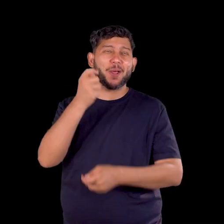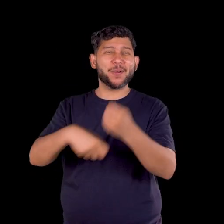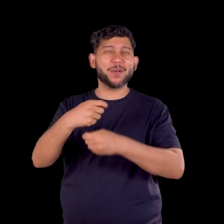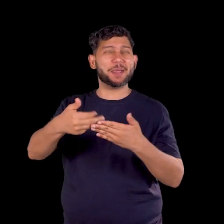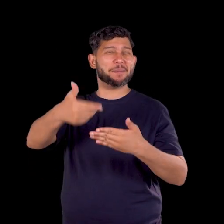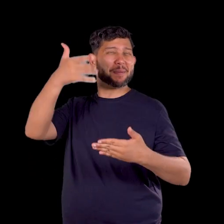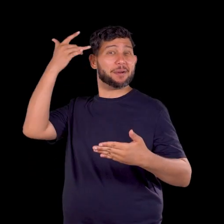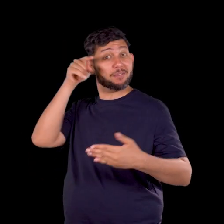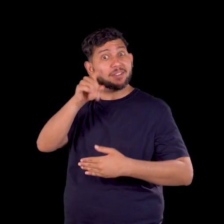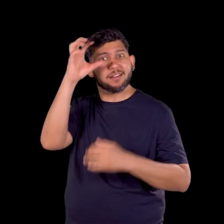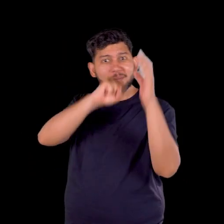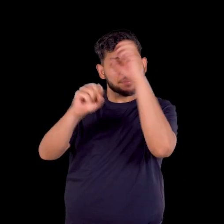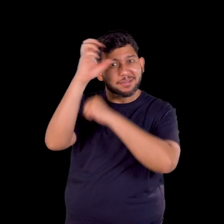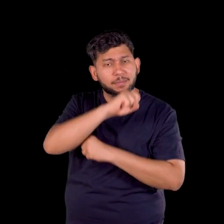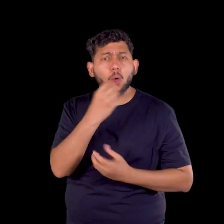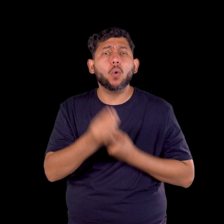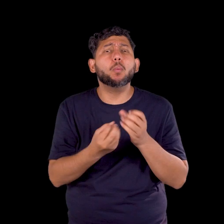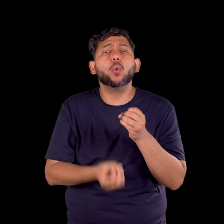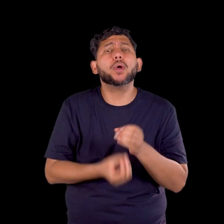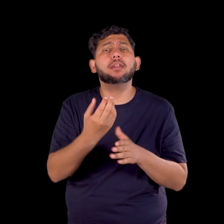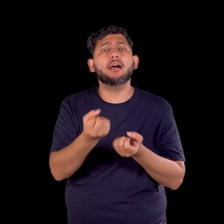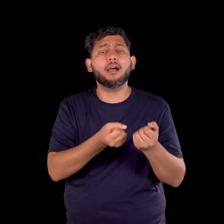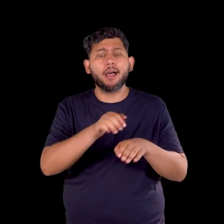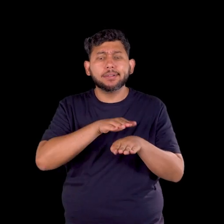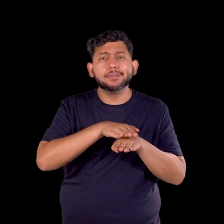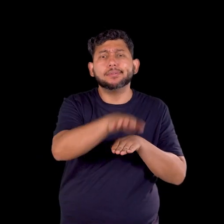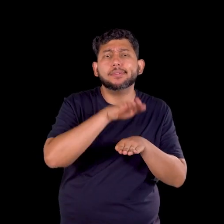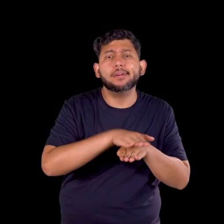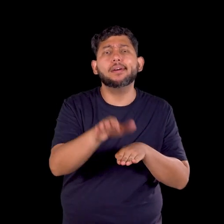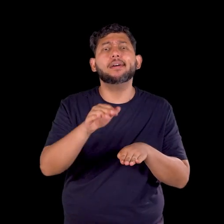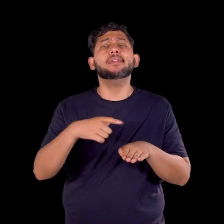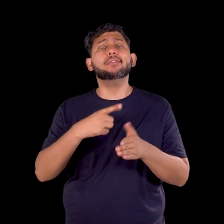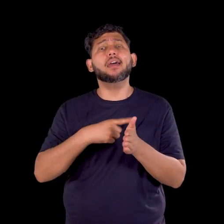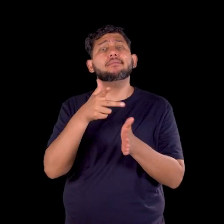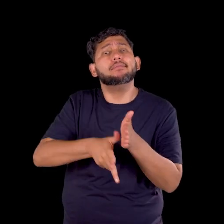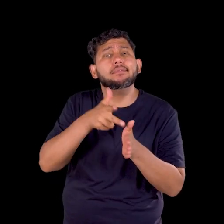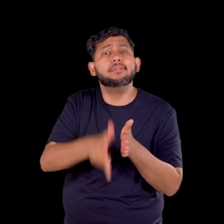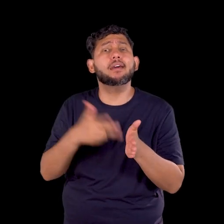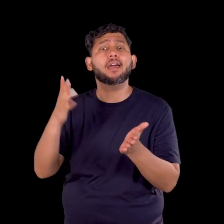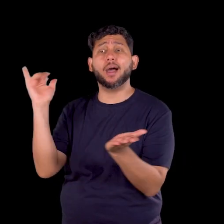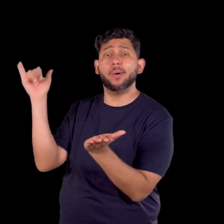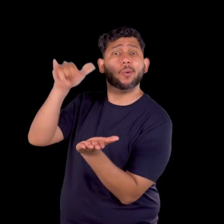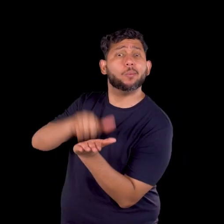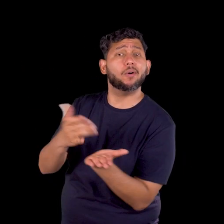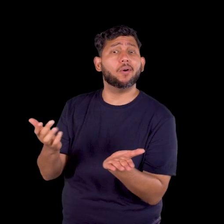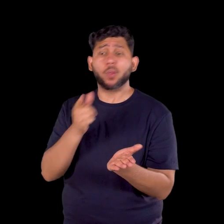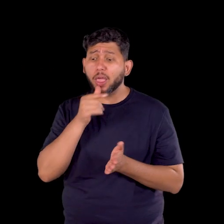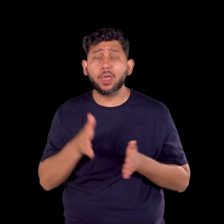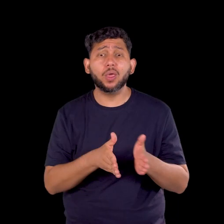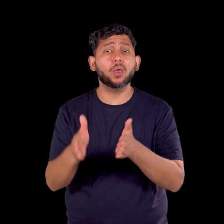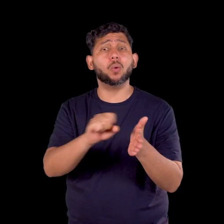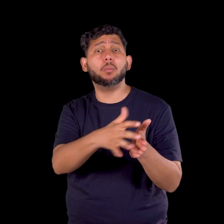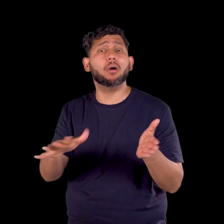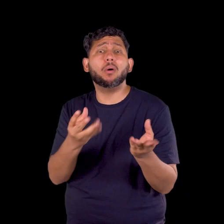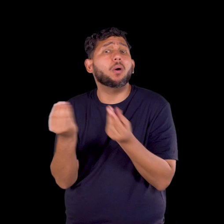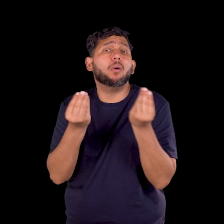instalação de estradas, ferrovias, pontes, aeroportos e como usamos os nossos rios e o oceano.